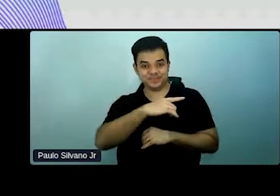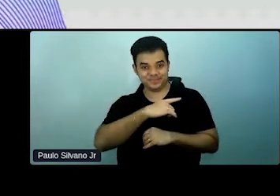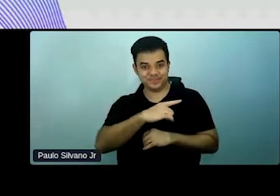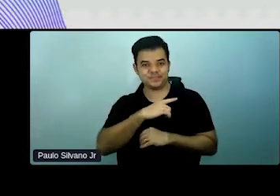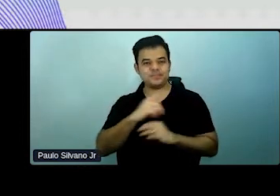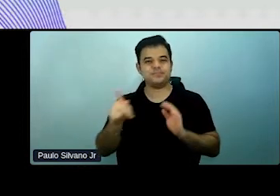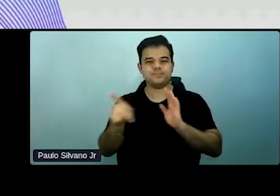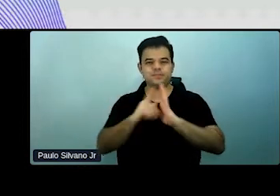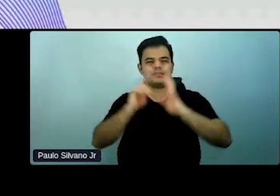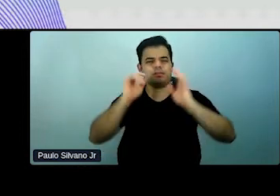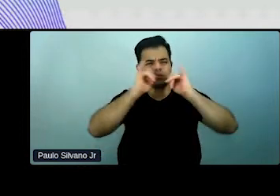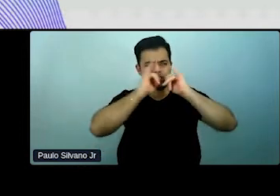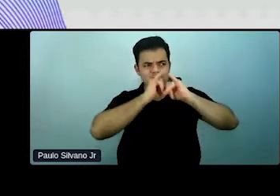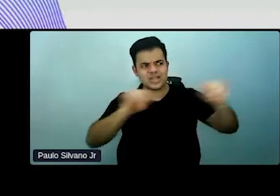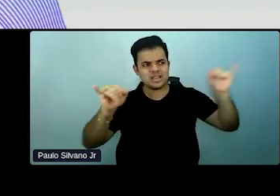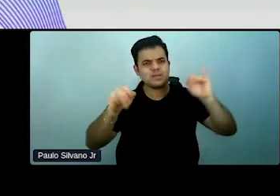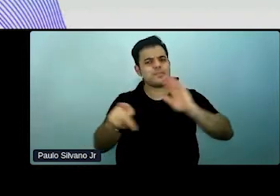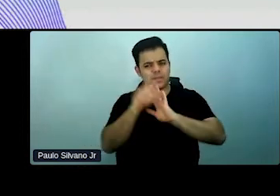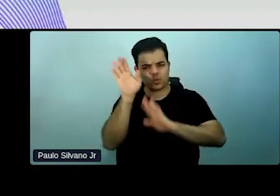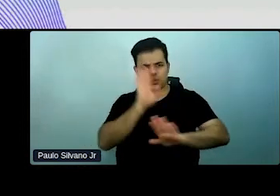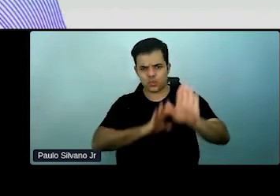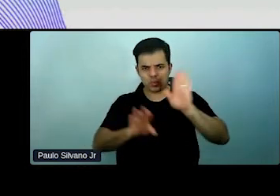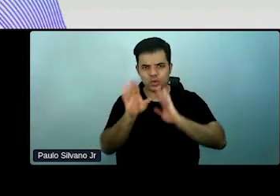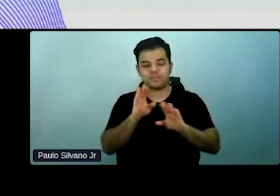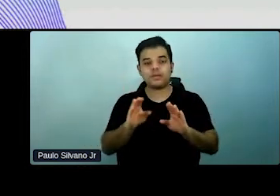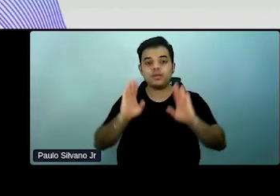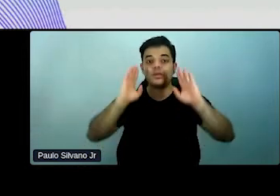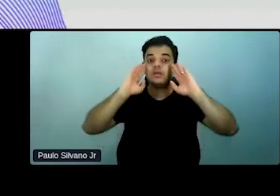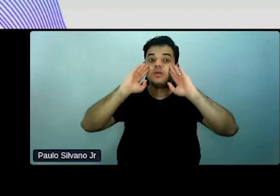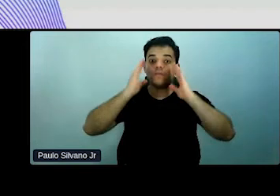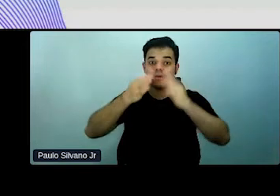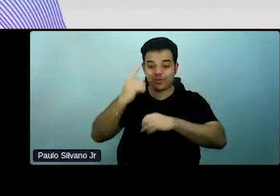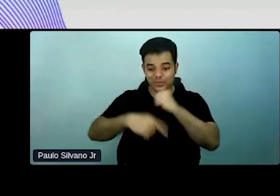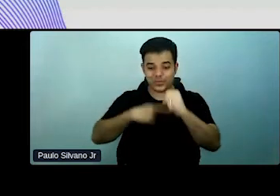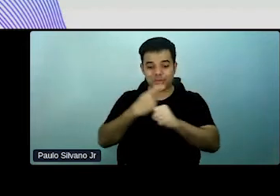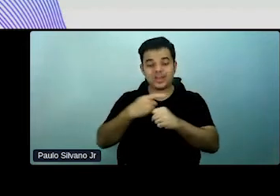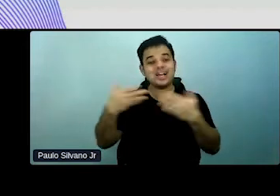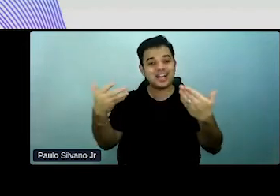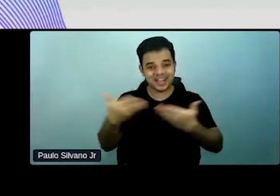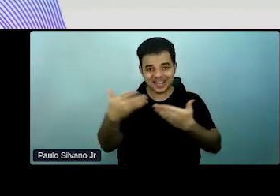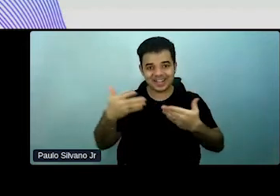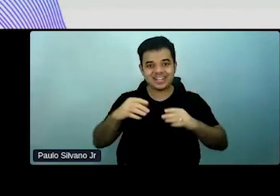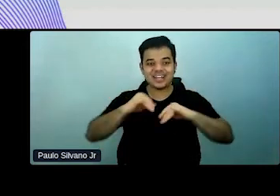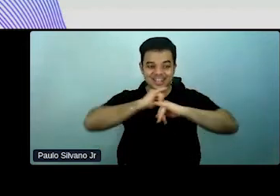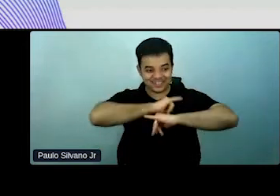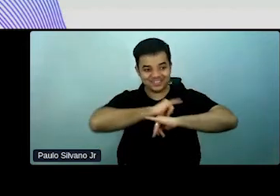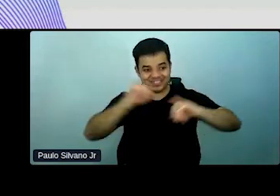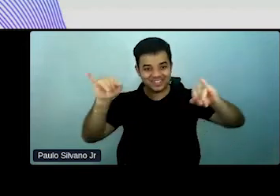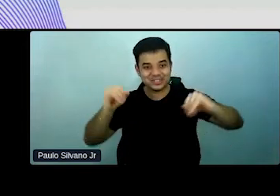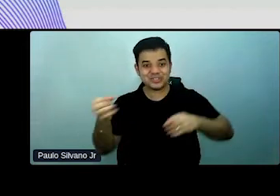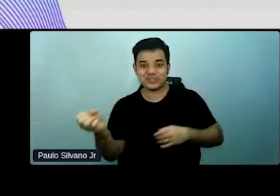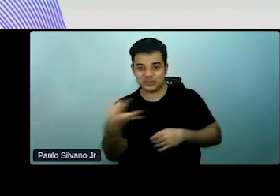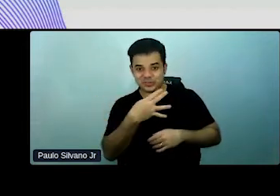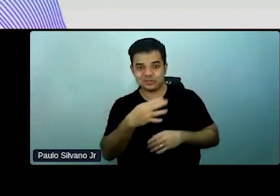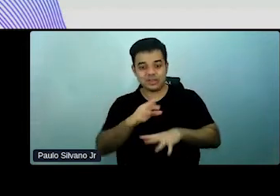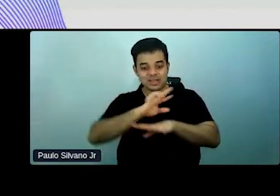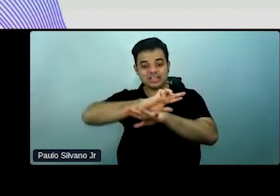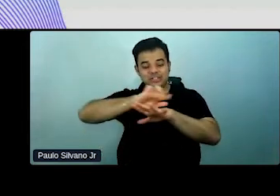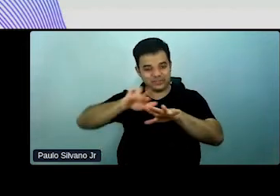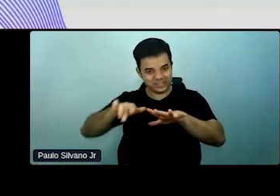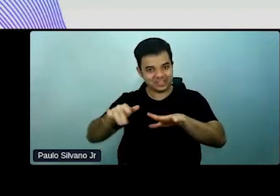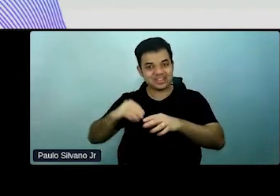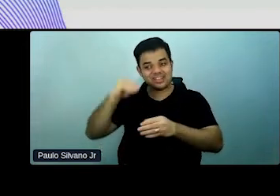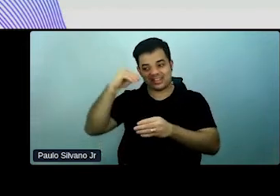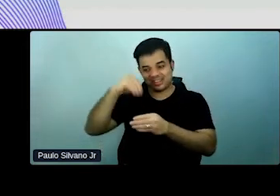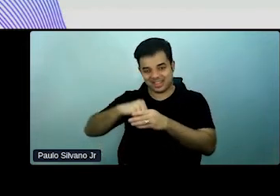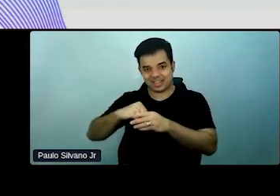com esse olhar, né, com esse cuidado. Mas, especificamente, esse ano, a gente lançou uma série de diversidade na Lambda, em que